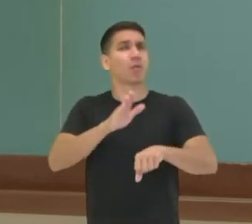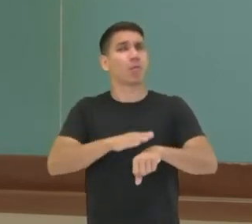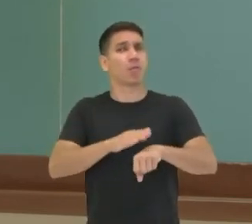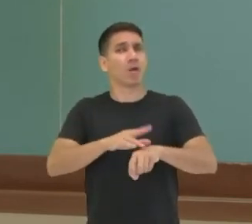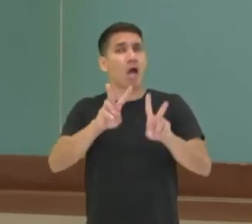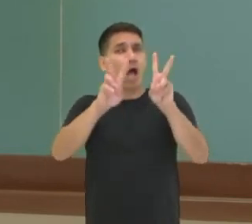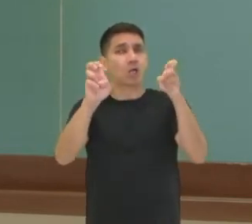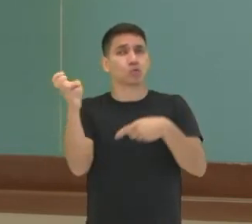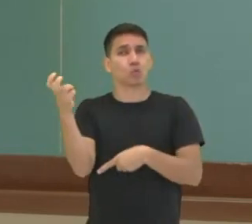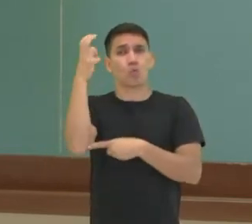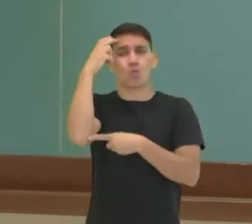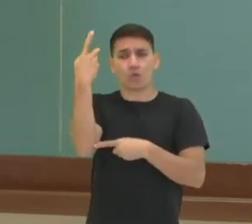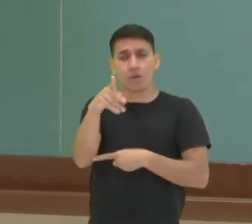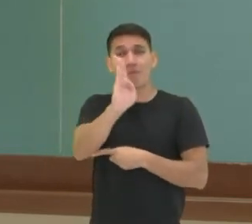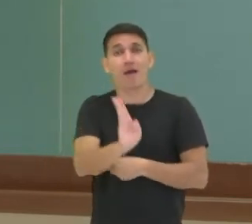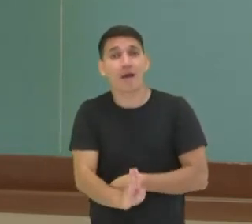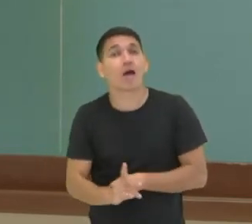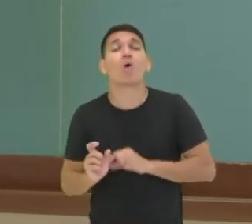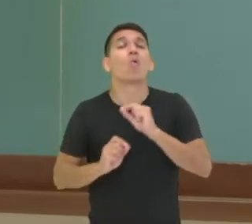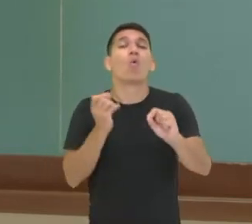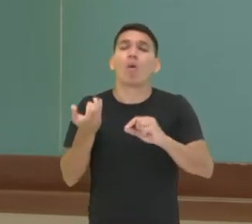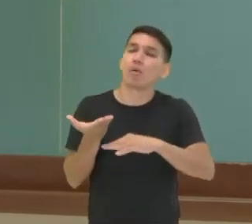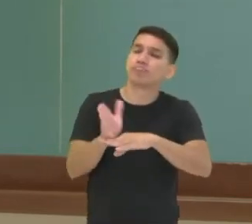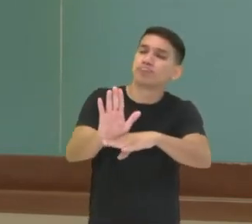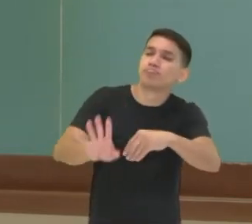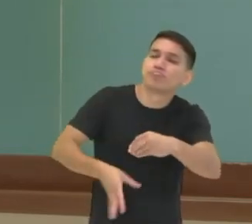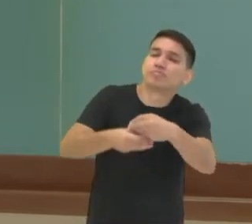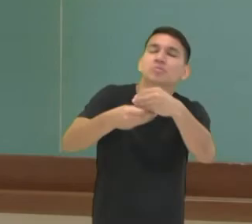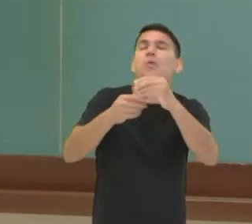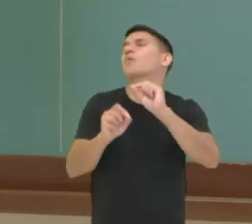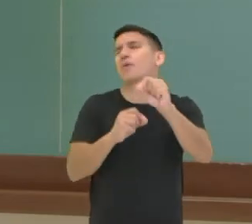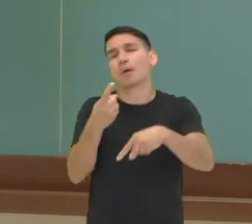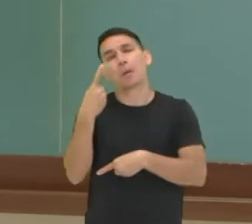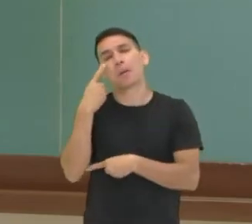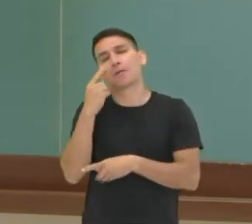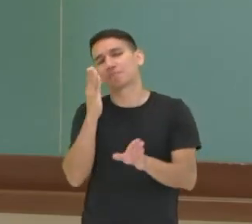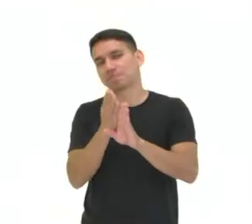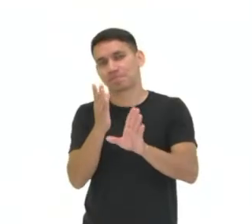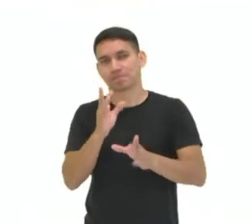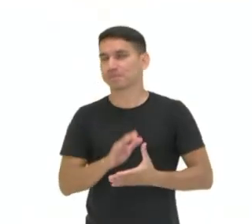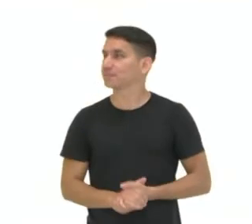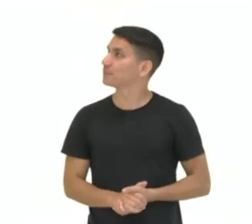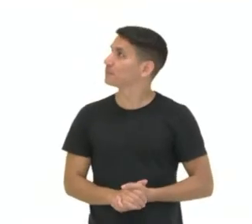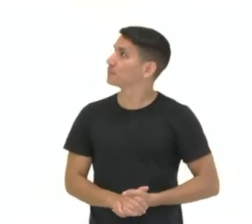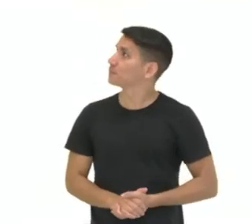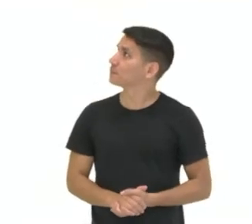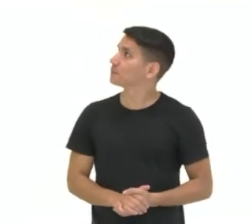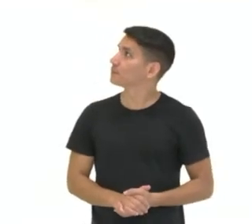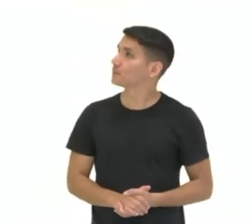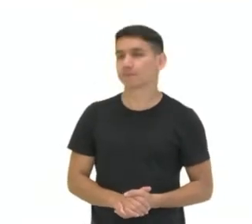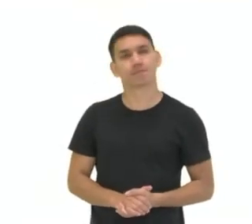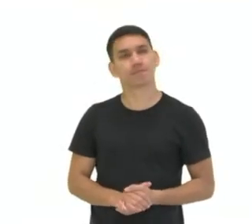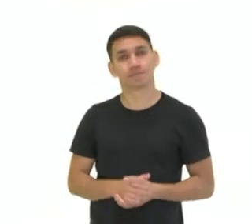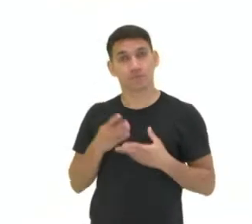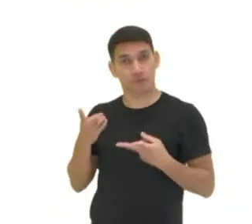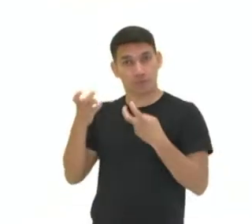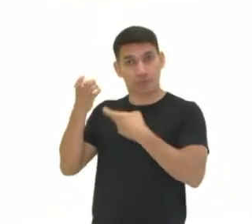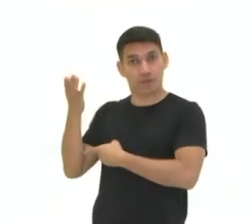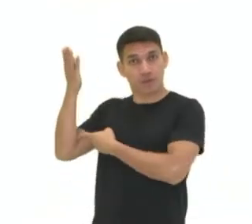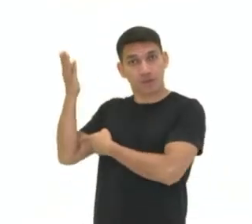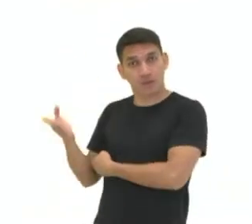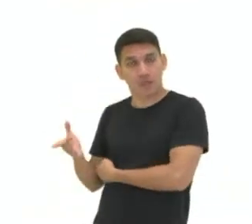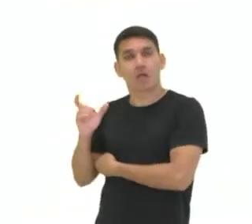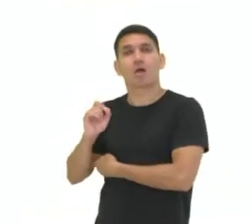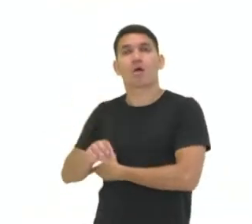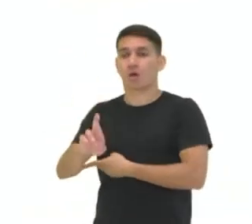brasileira? Em que ele contribuiu? Enfim, vamos descobrir juntos? Então, observe lá, ó.